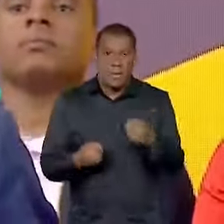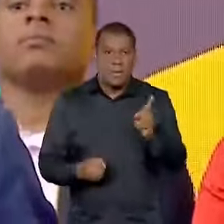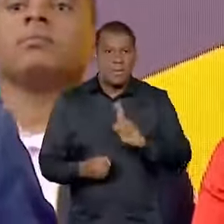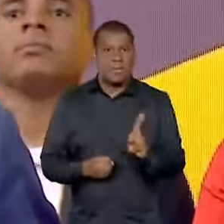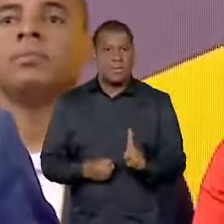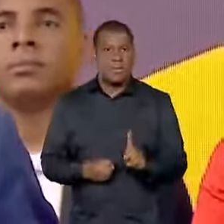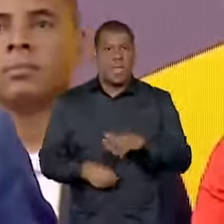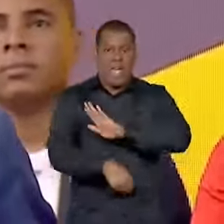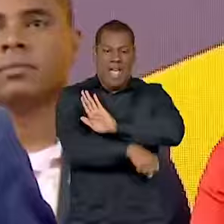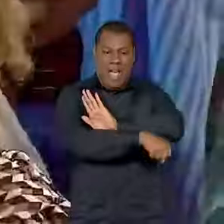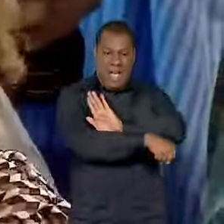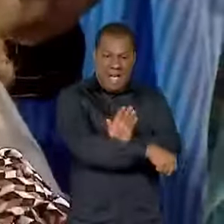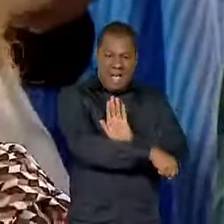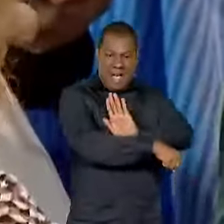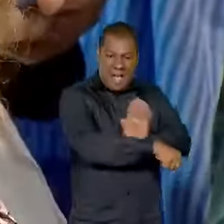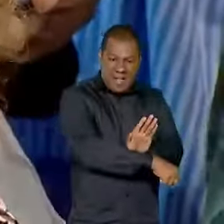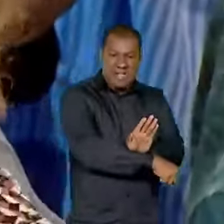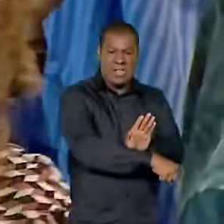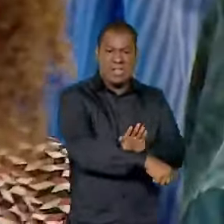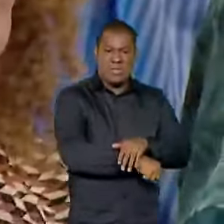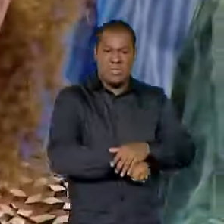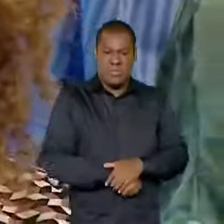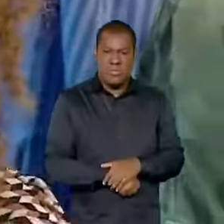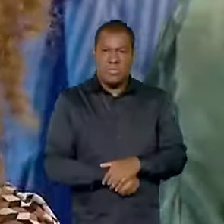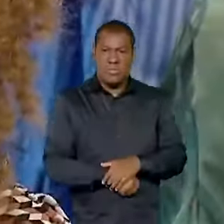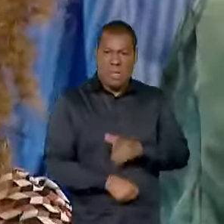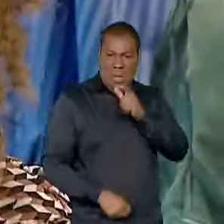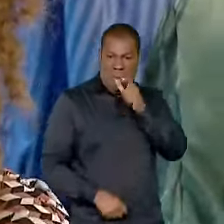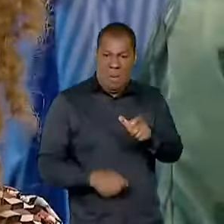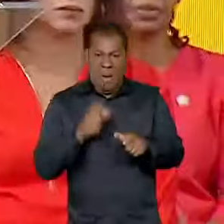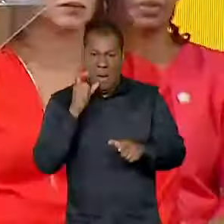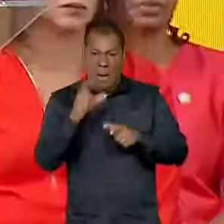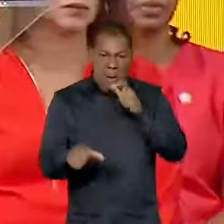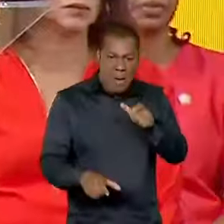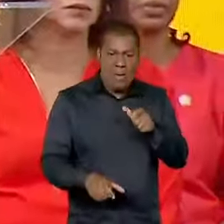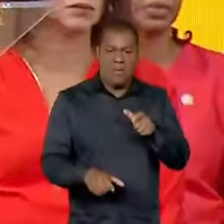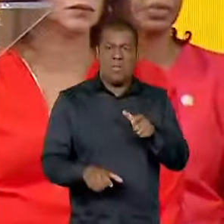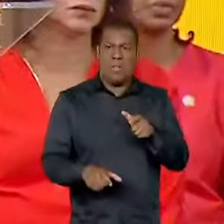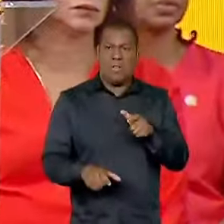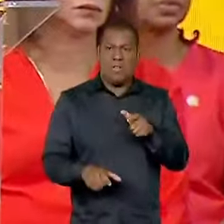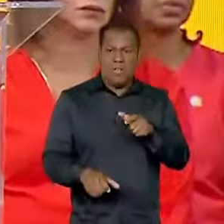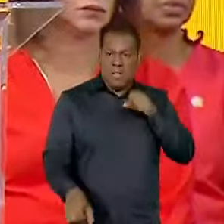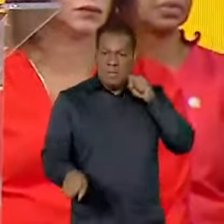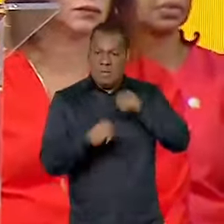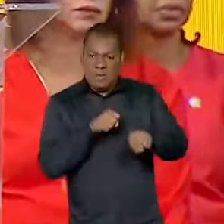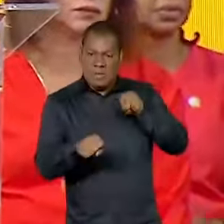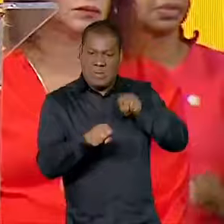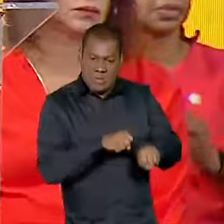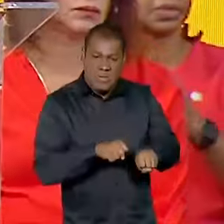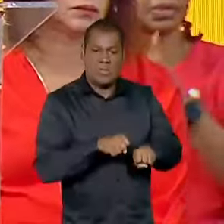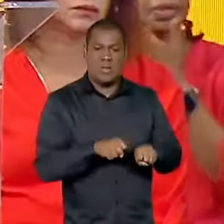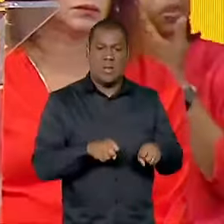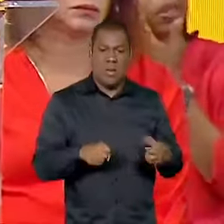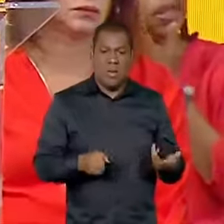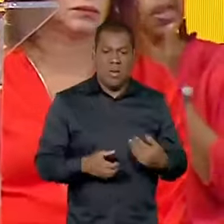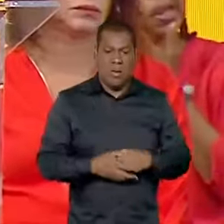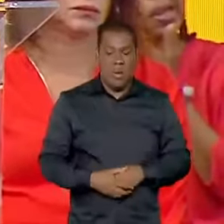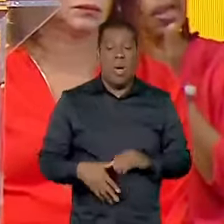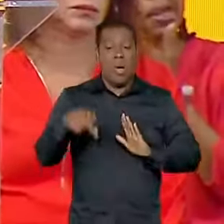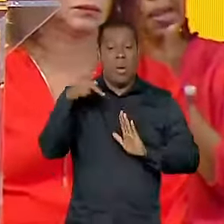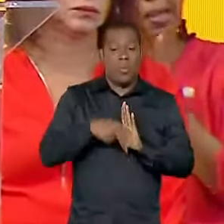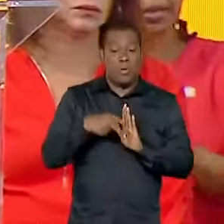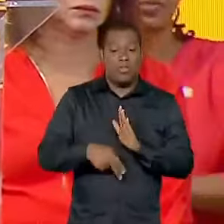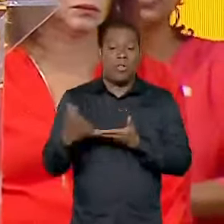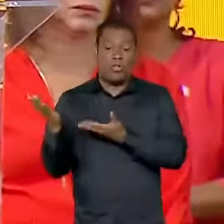resultado do racismo estrutural que ofende, machuca e mata, e que o programa